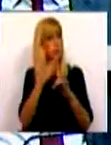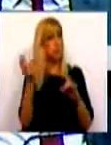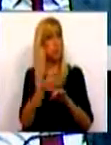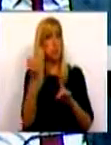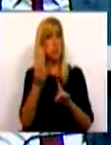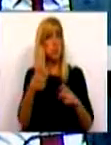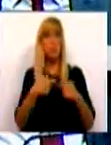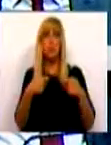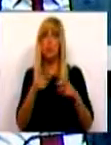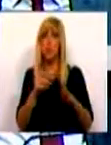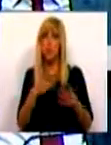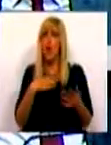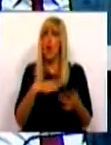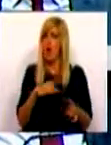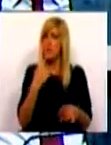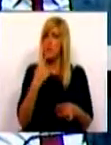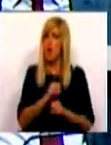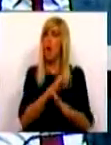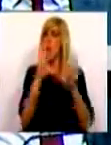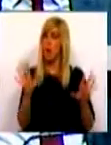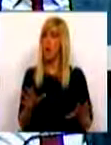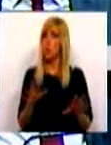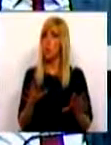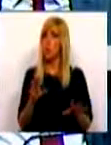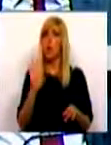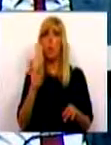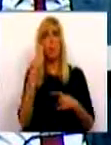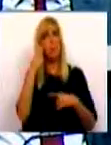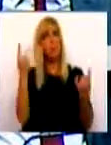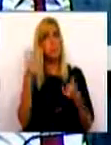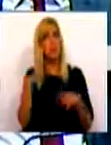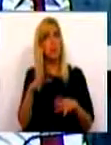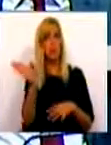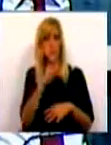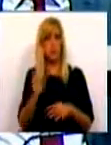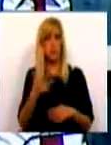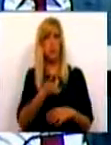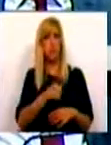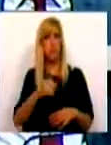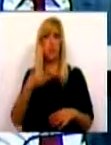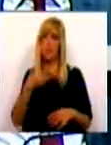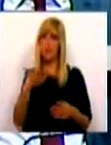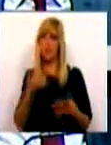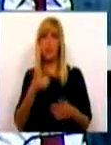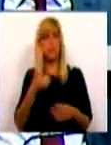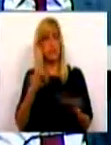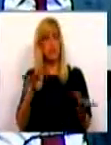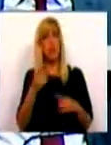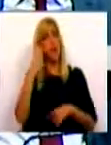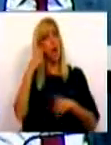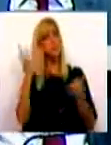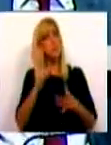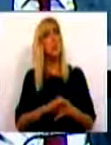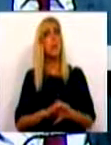Bruxelas. Eu quero tornar isto muito claro. Quando nós apresentámos o nosso exercício em 2015,